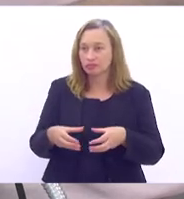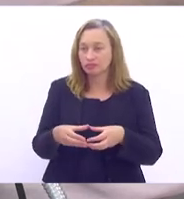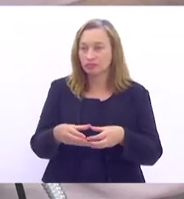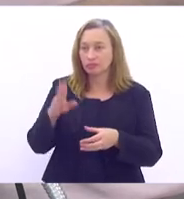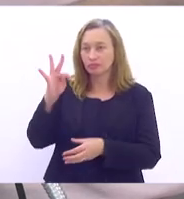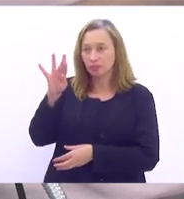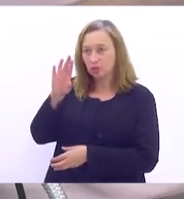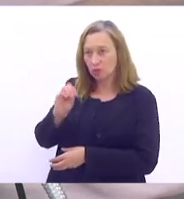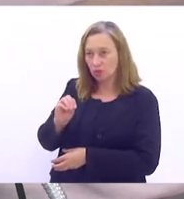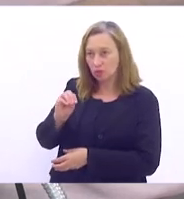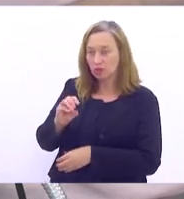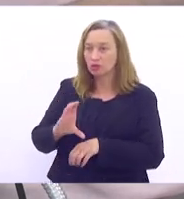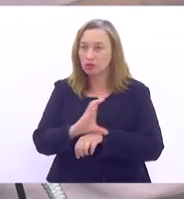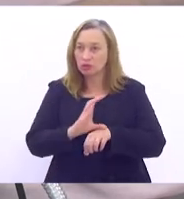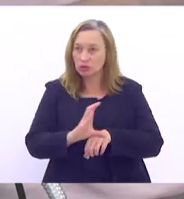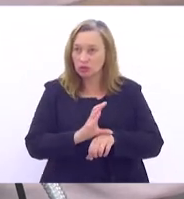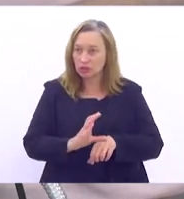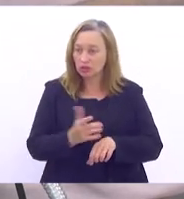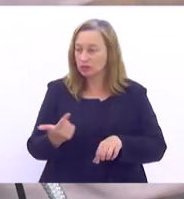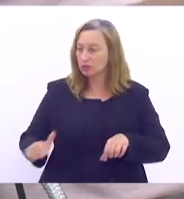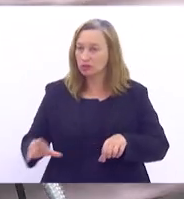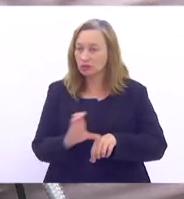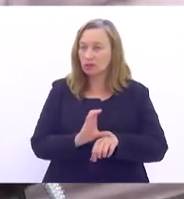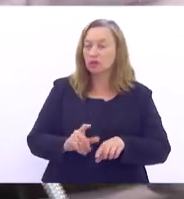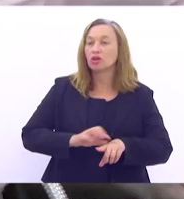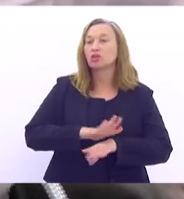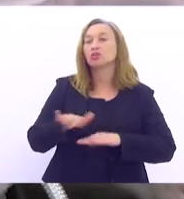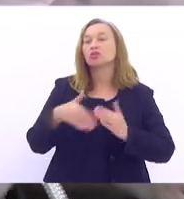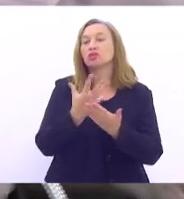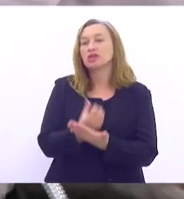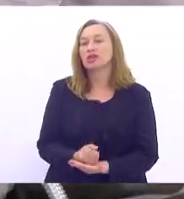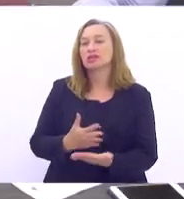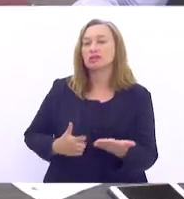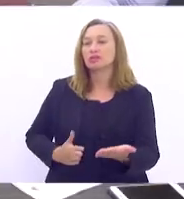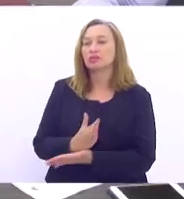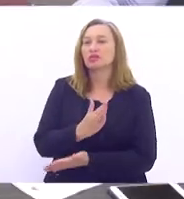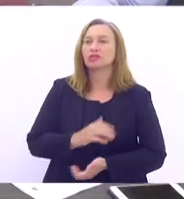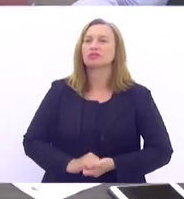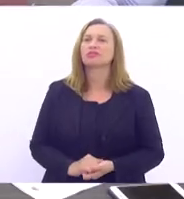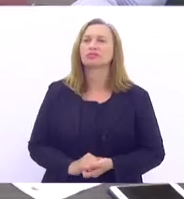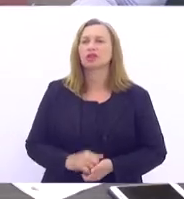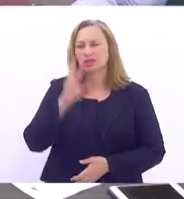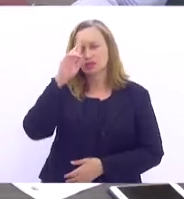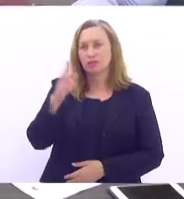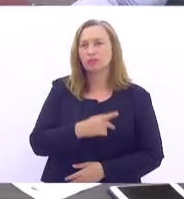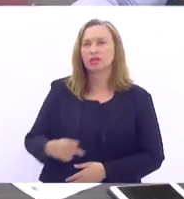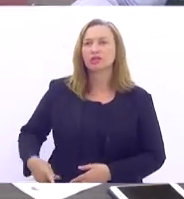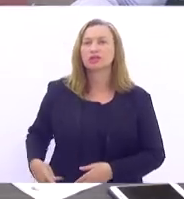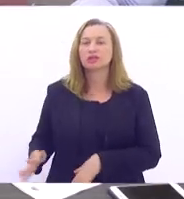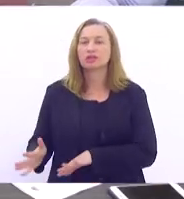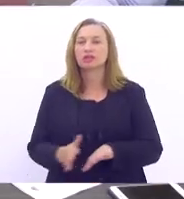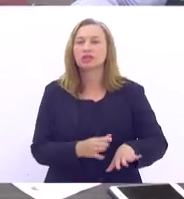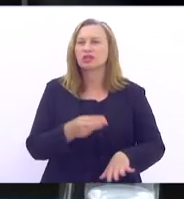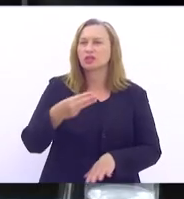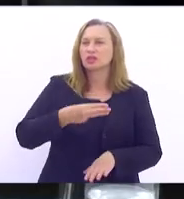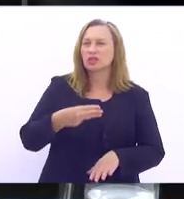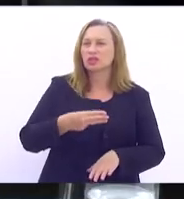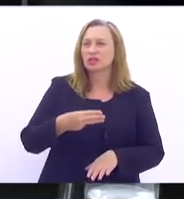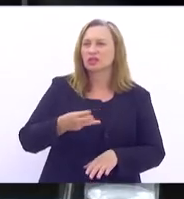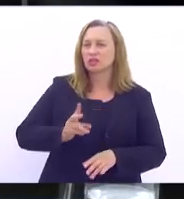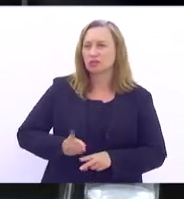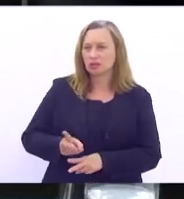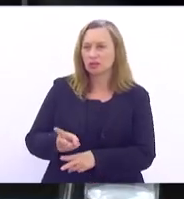praticabilidade e inconstitucionalidade. Senhores que aprovam a votação em bloco, permaneçam como estão. Aprovado. Presidente, deputado Luiz Paulo. É do 30 em diante, né?